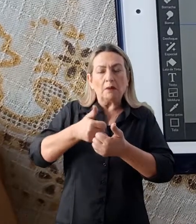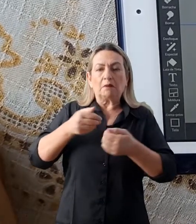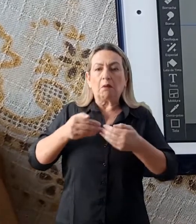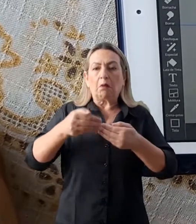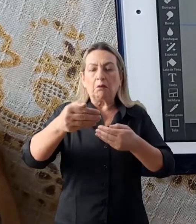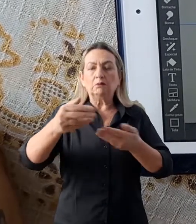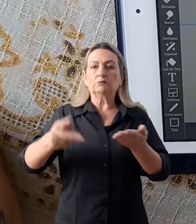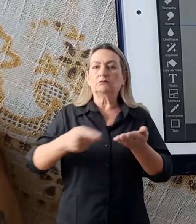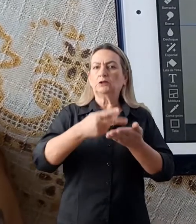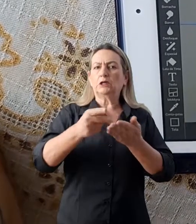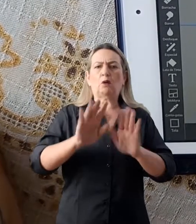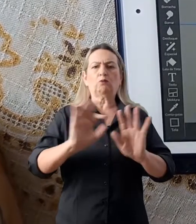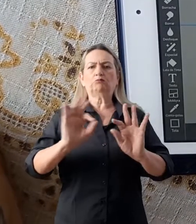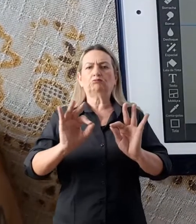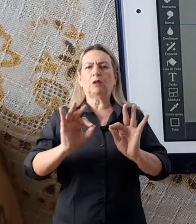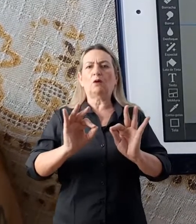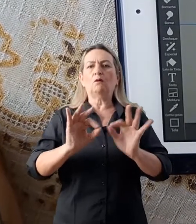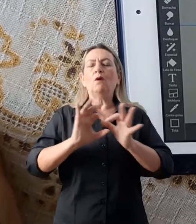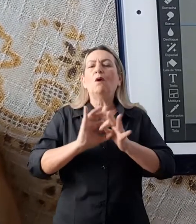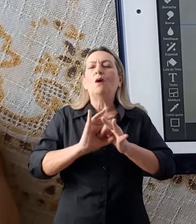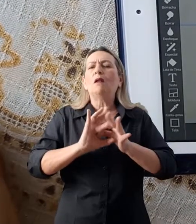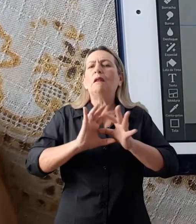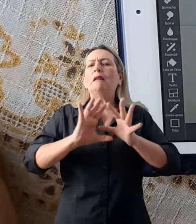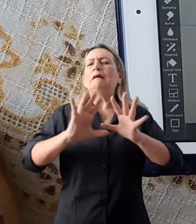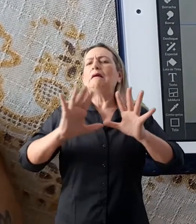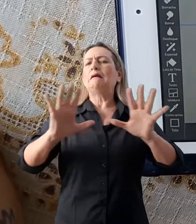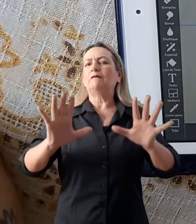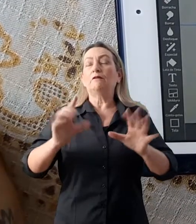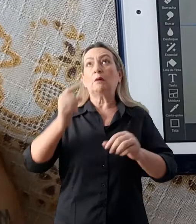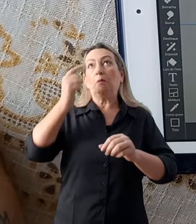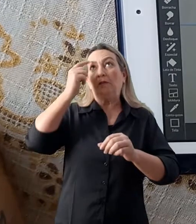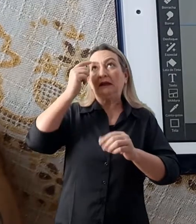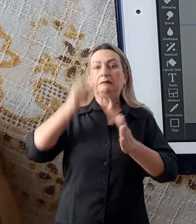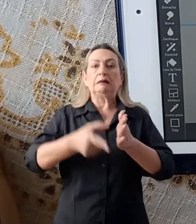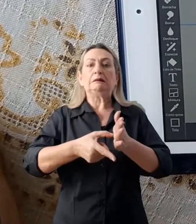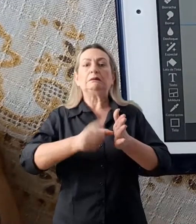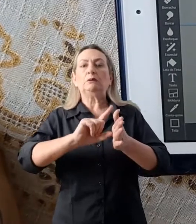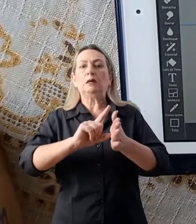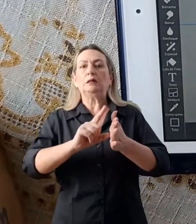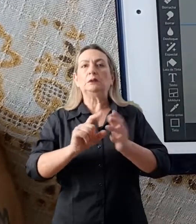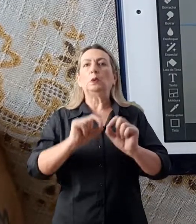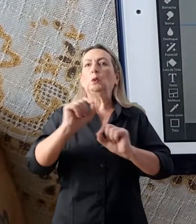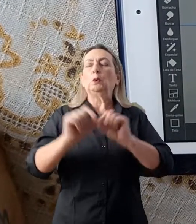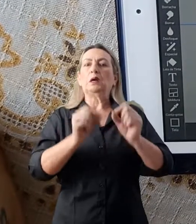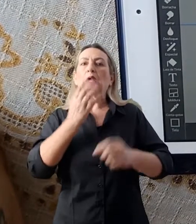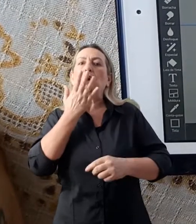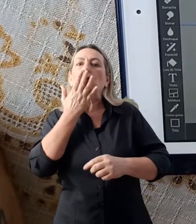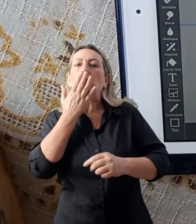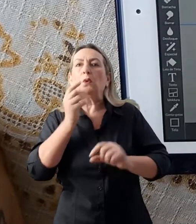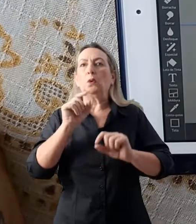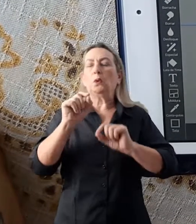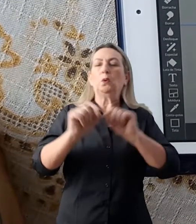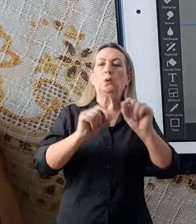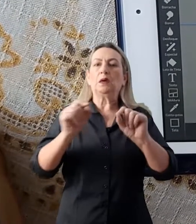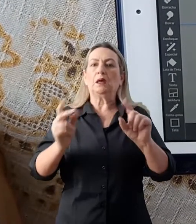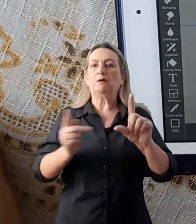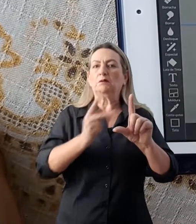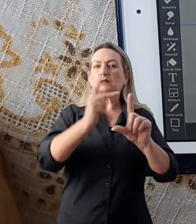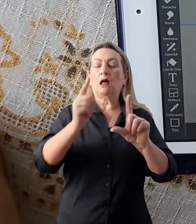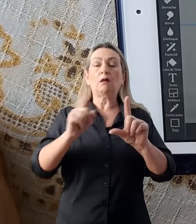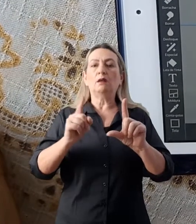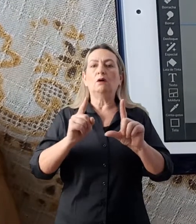de como eu quero que ela seja no final, de quais as cores que eu vou utilizar. Então, eu vou desenhando e vou vendo o que